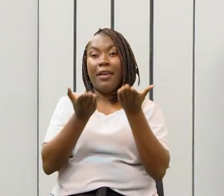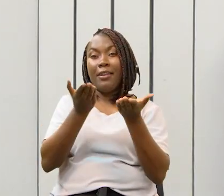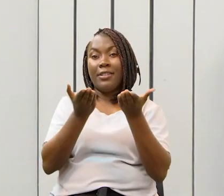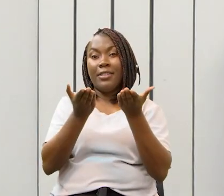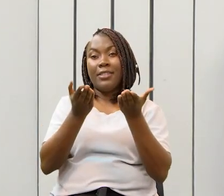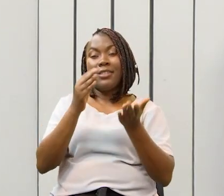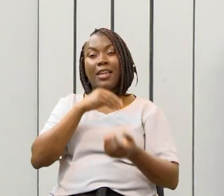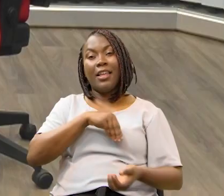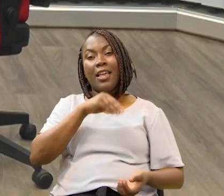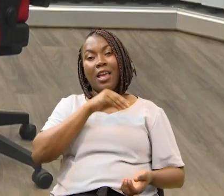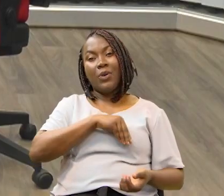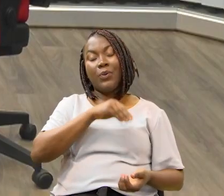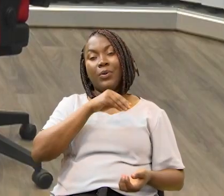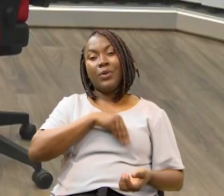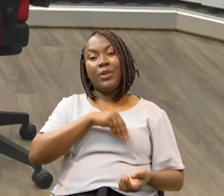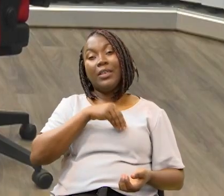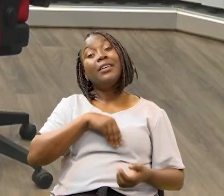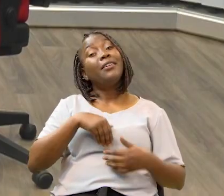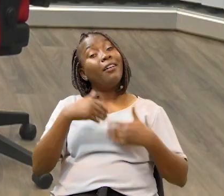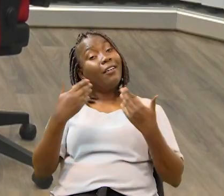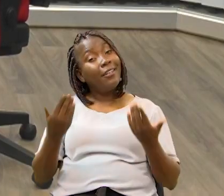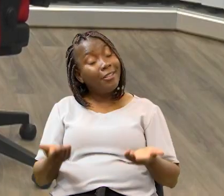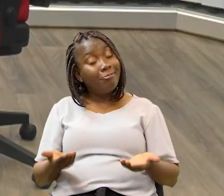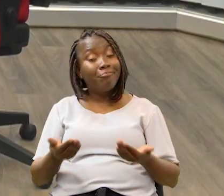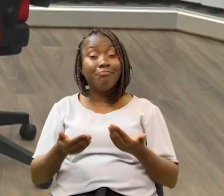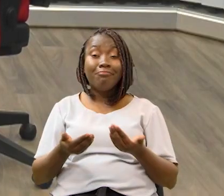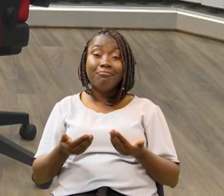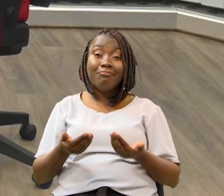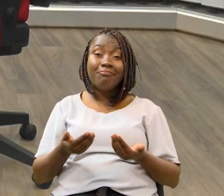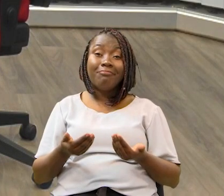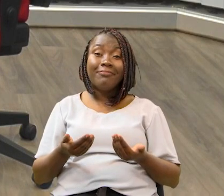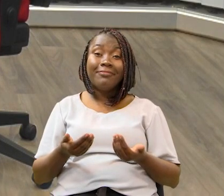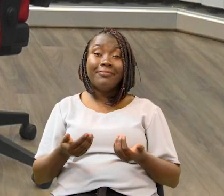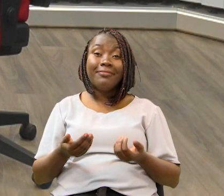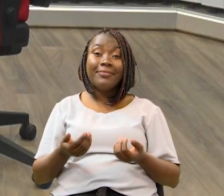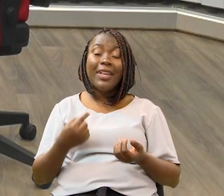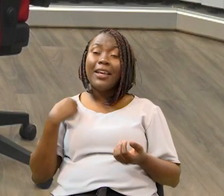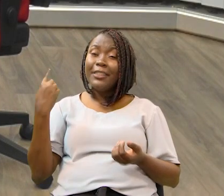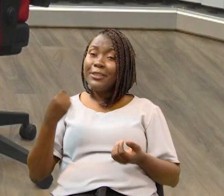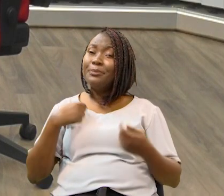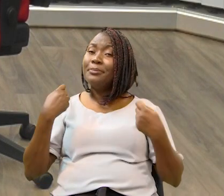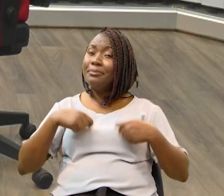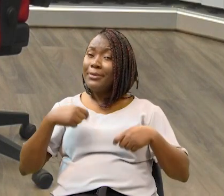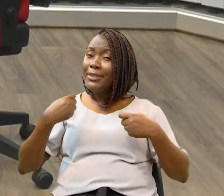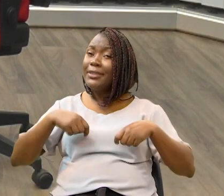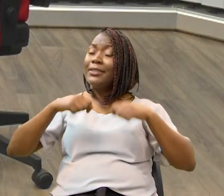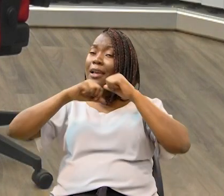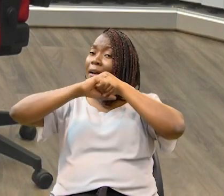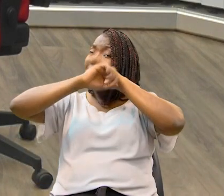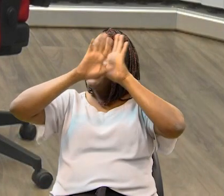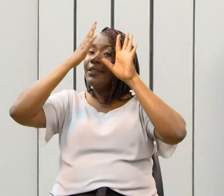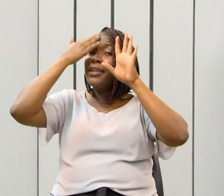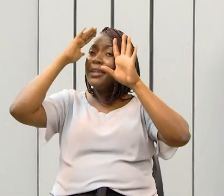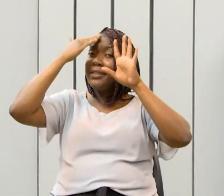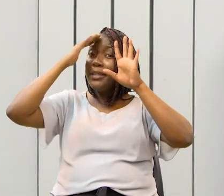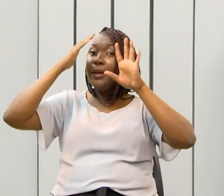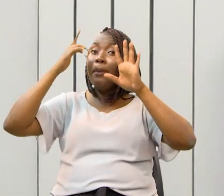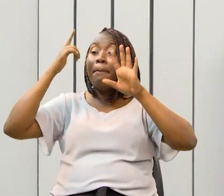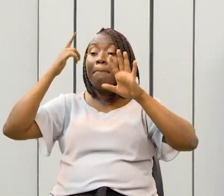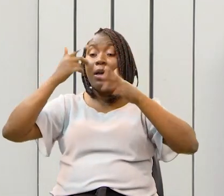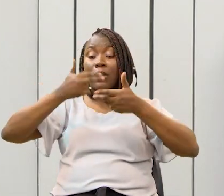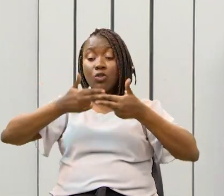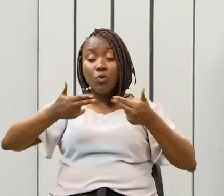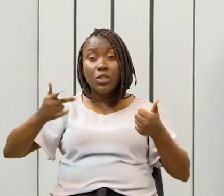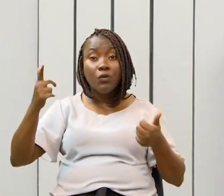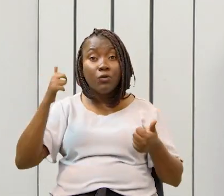equiparação salarial, né? Equiparação salarial. E aí, assim, gente, a gente precisa entender que para que